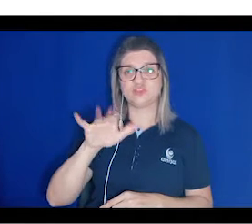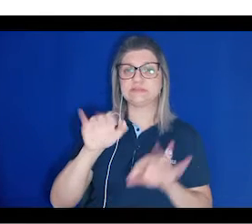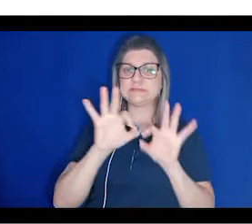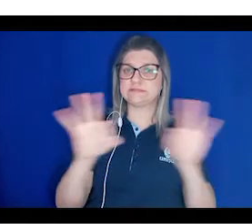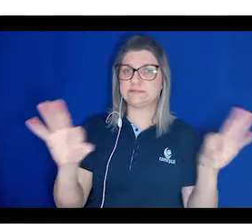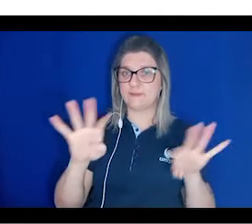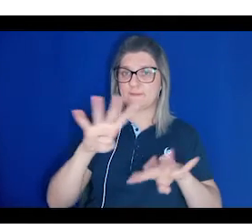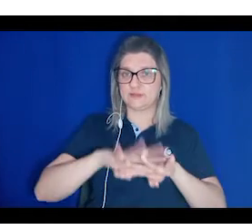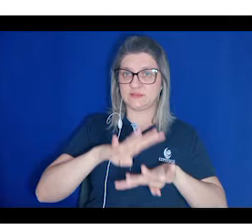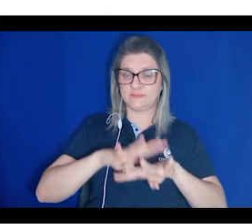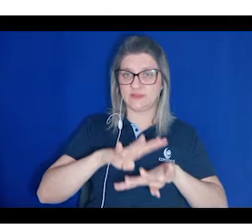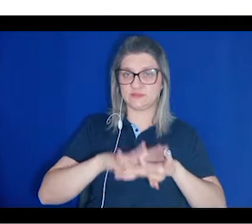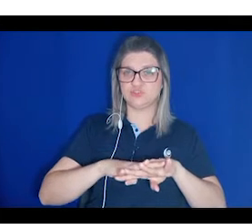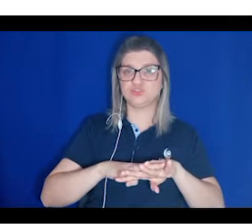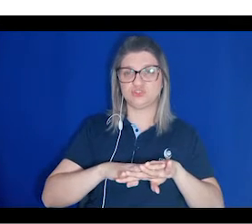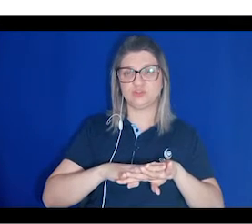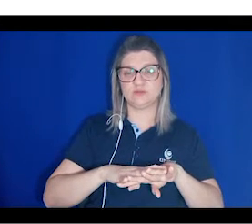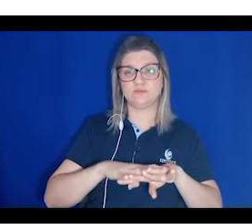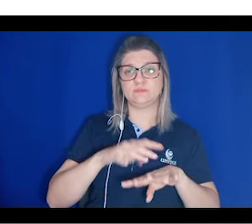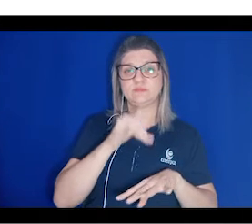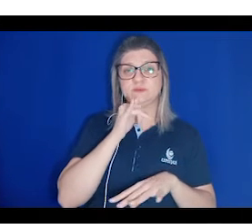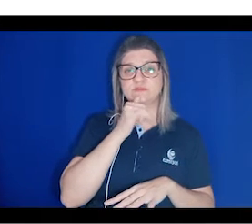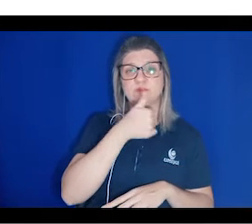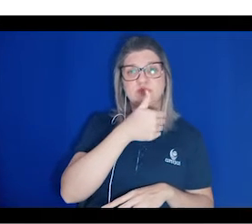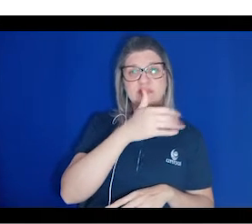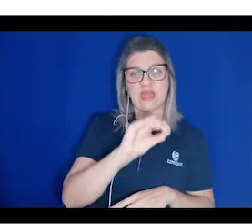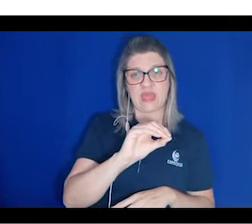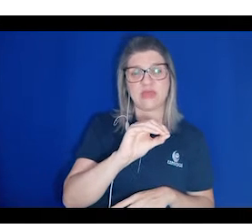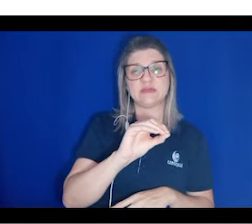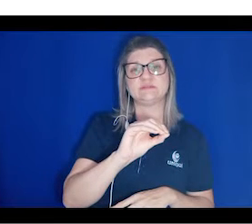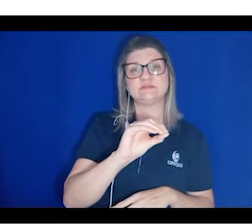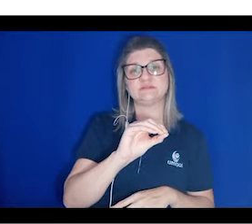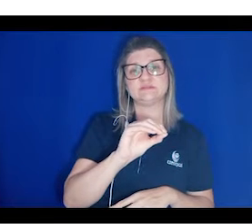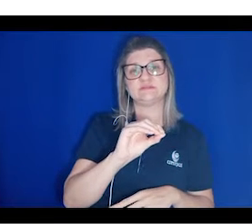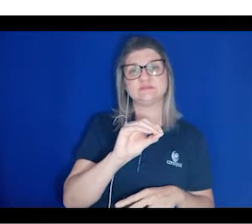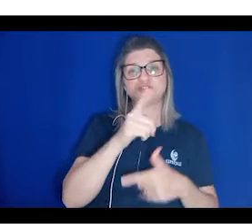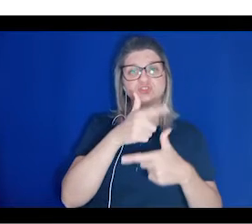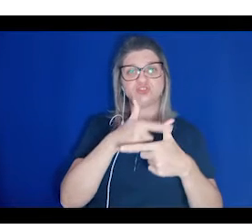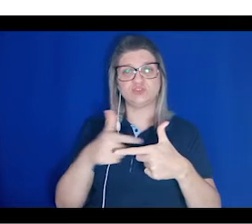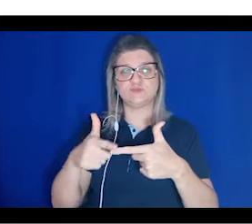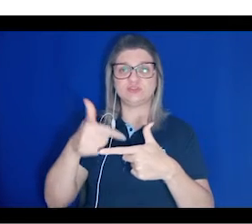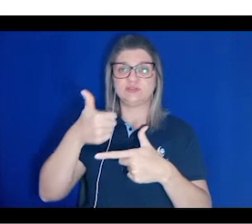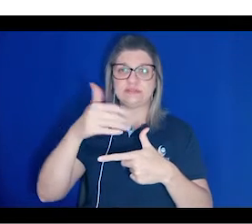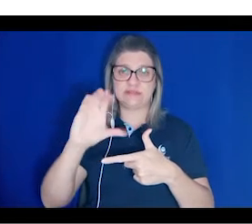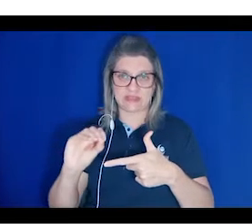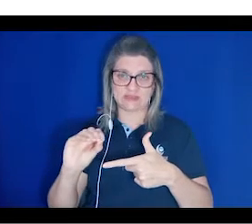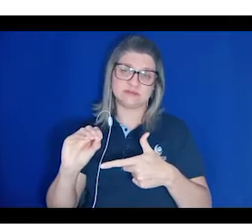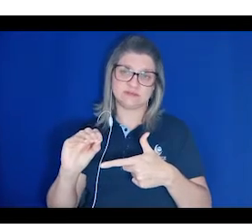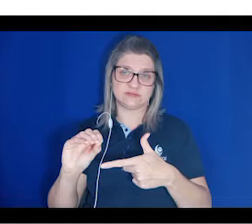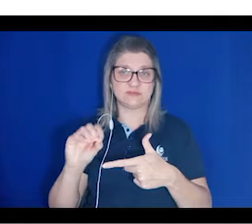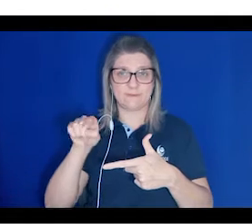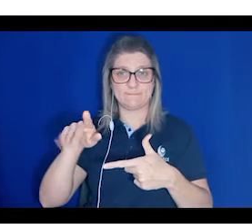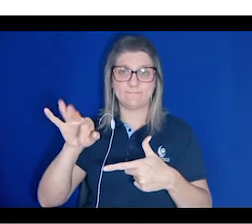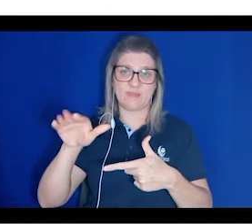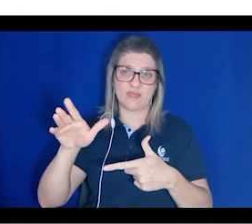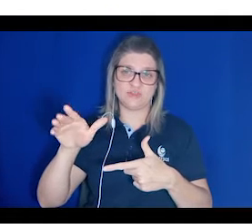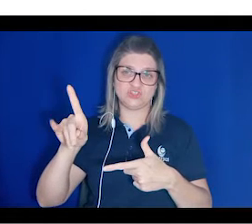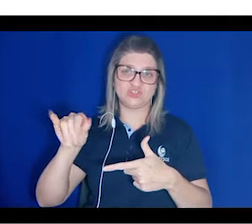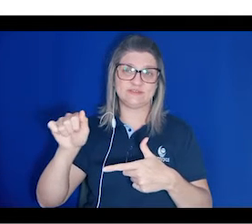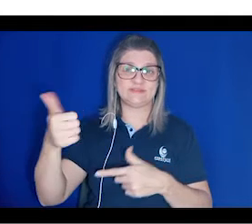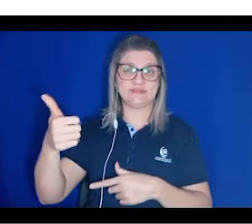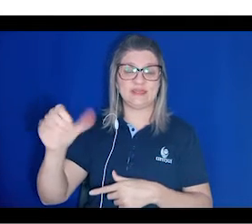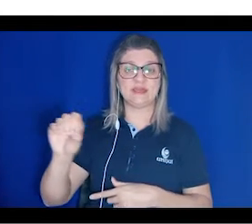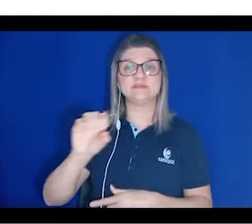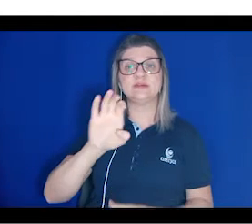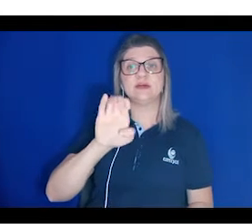cálculo simples. Digamos, uma média de 10, nós somamos 10 dias e dividimos por 10. E uma exponencial, a qual